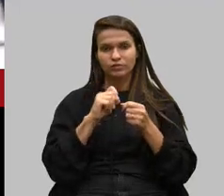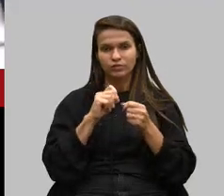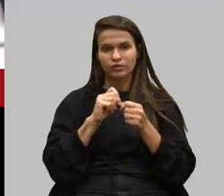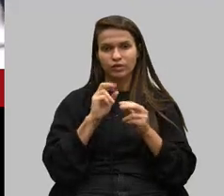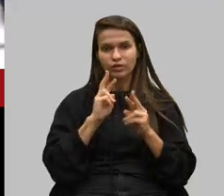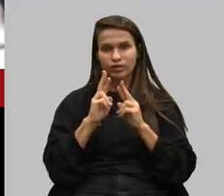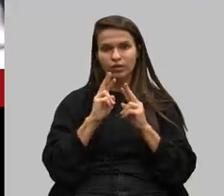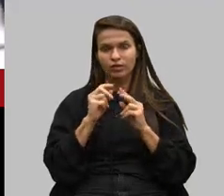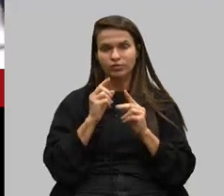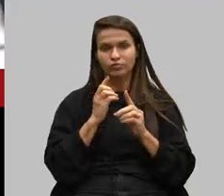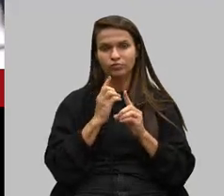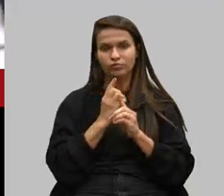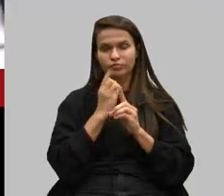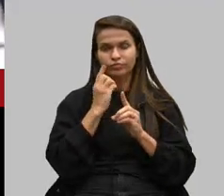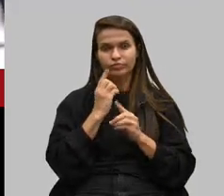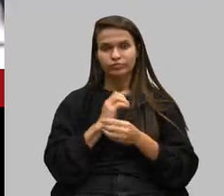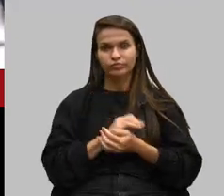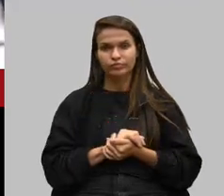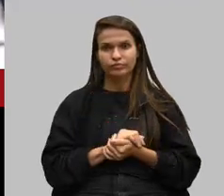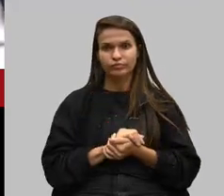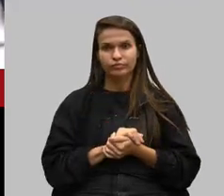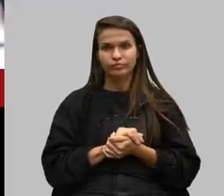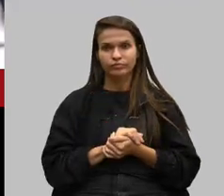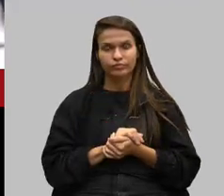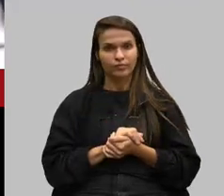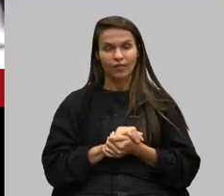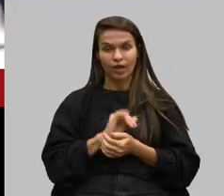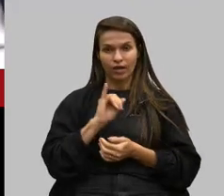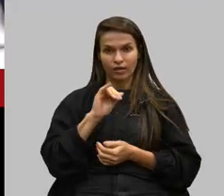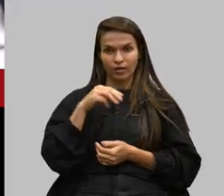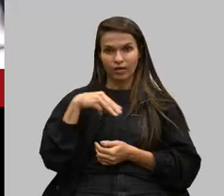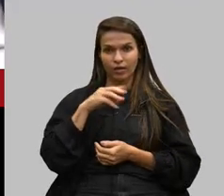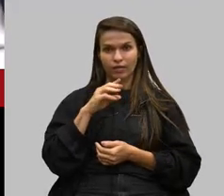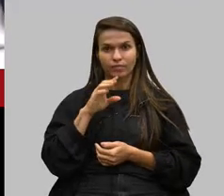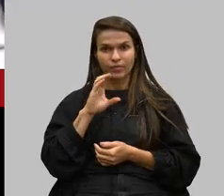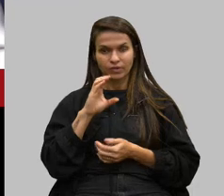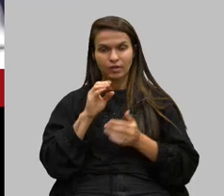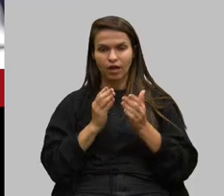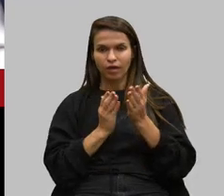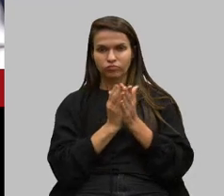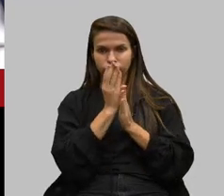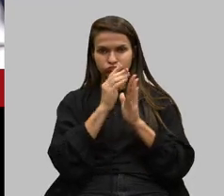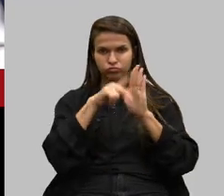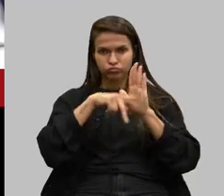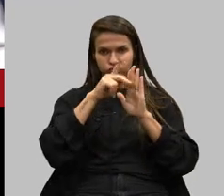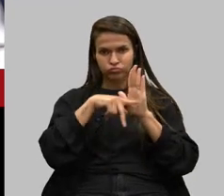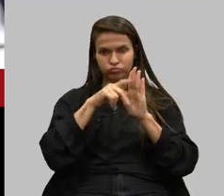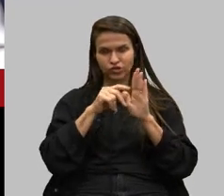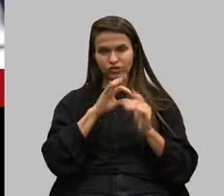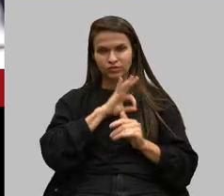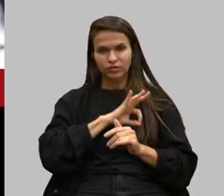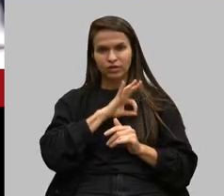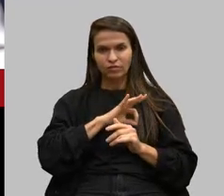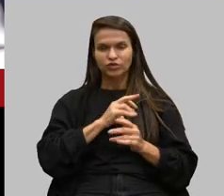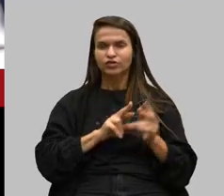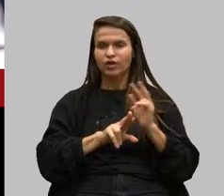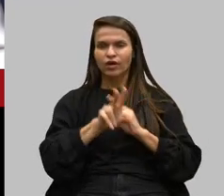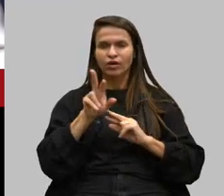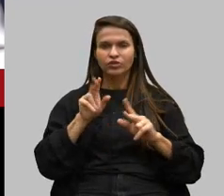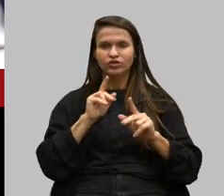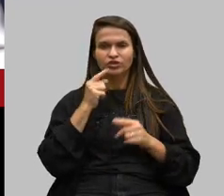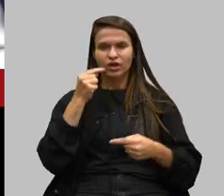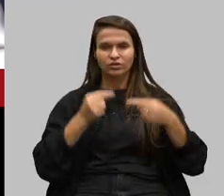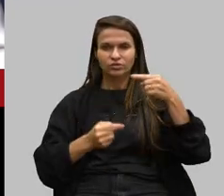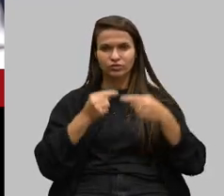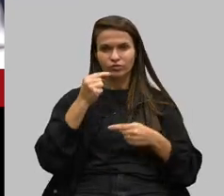ó achei a Mc aprovou um plano de cargos e salários de forma diversa daquele que havia sido discutido com